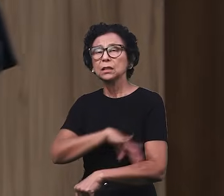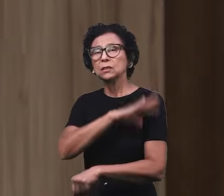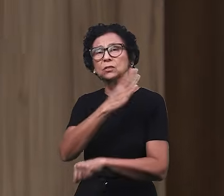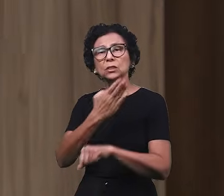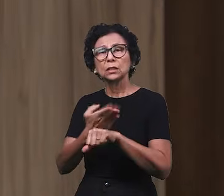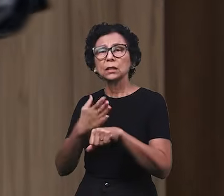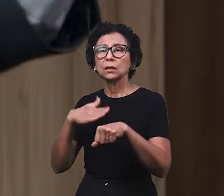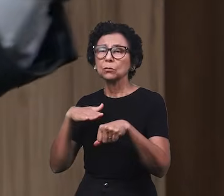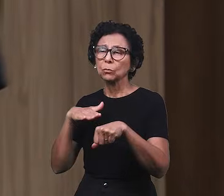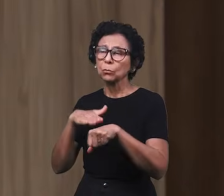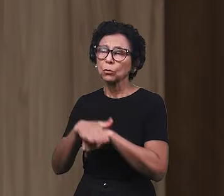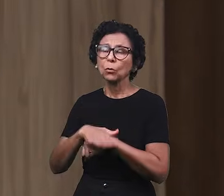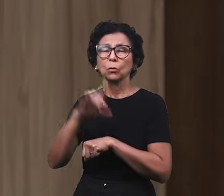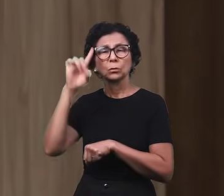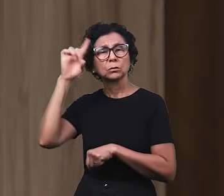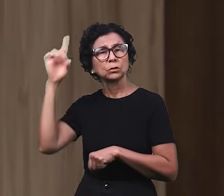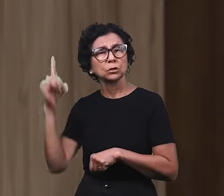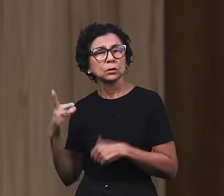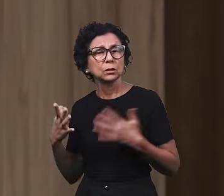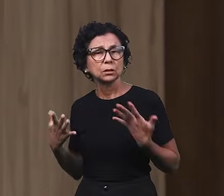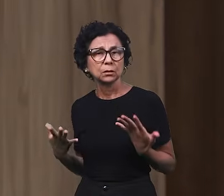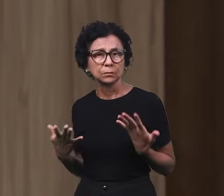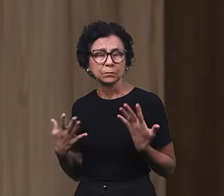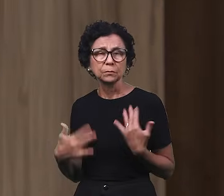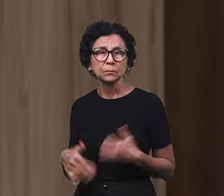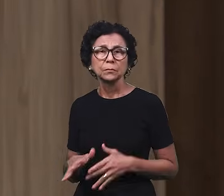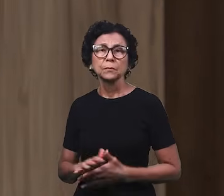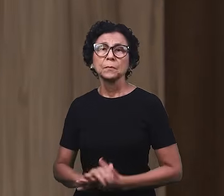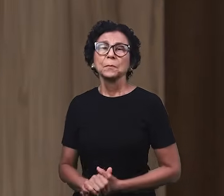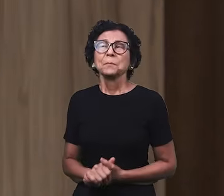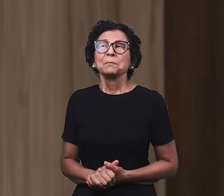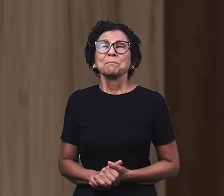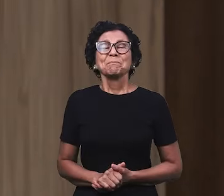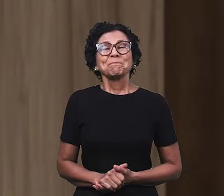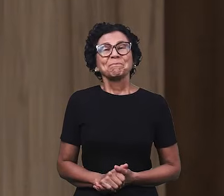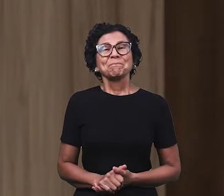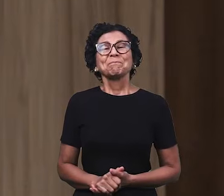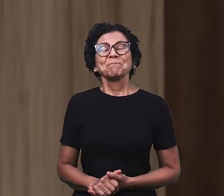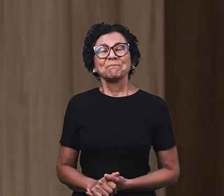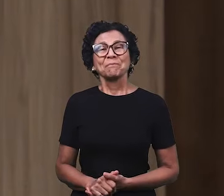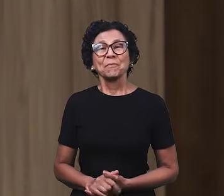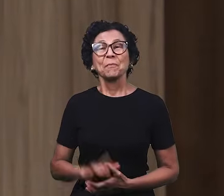dia envolvidos com a sua tarefa. Mas Deus,